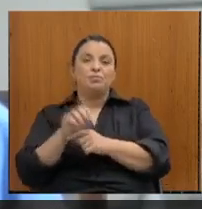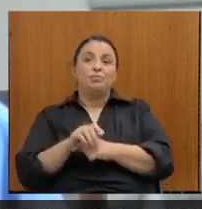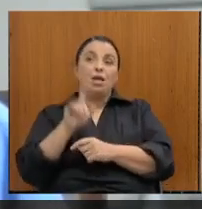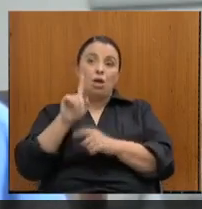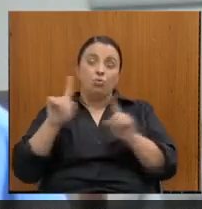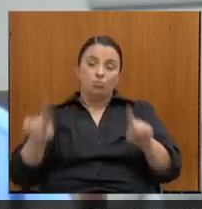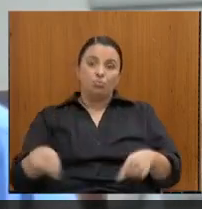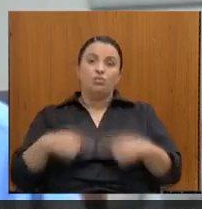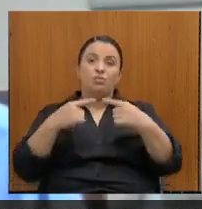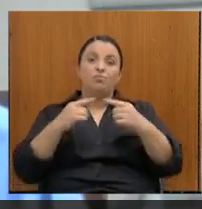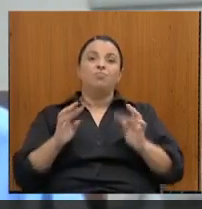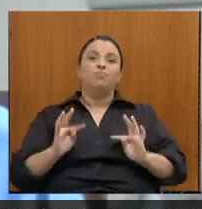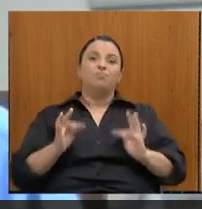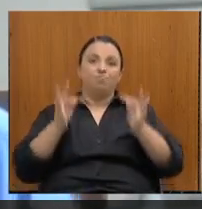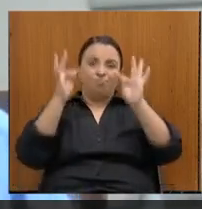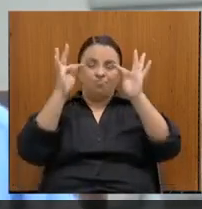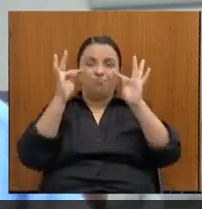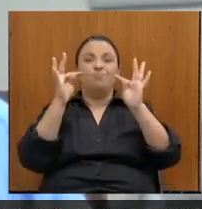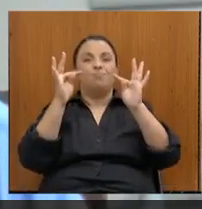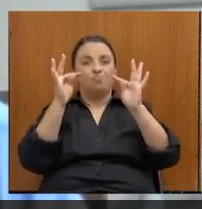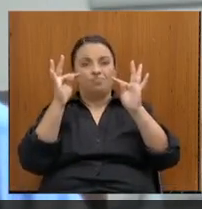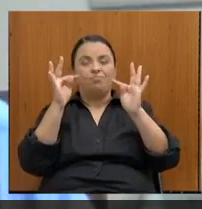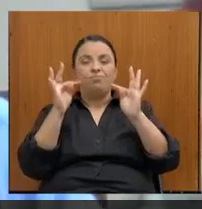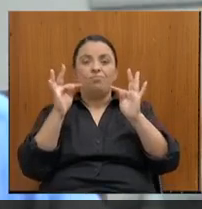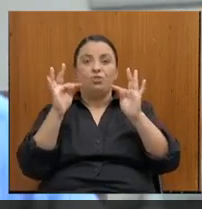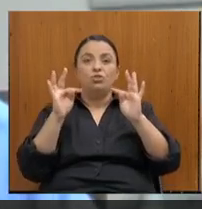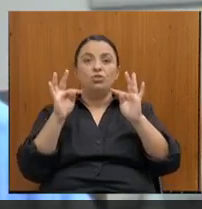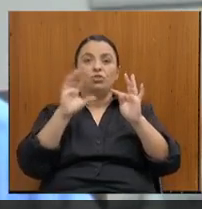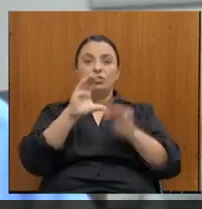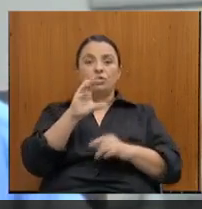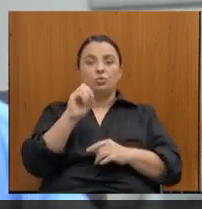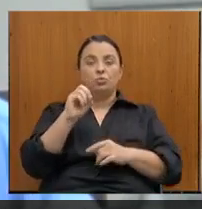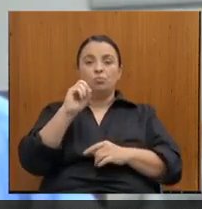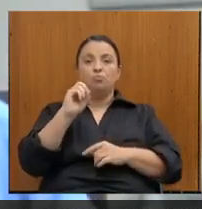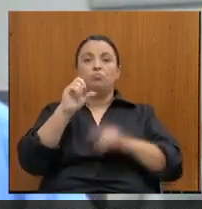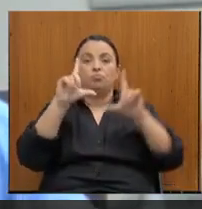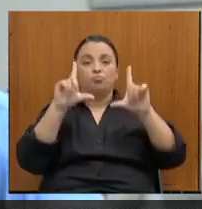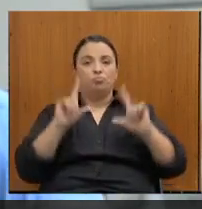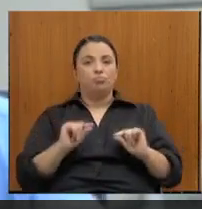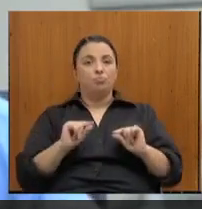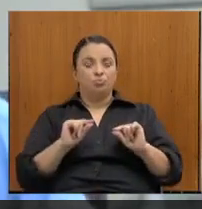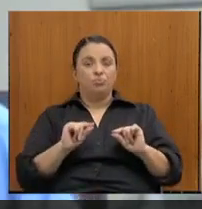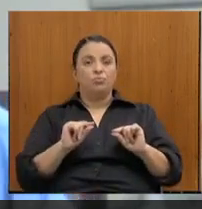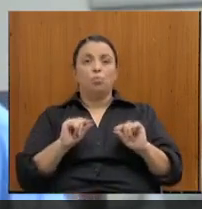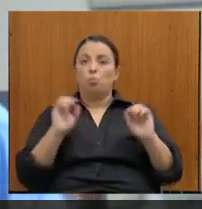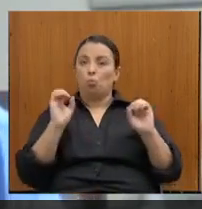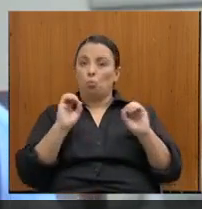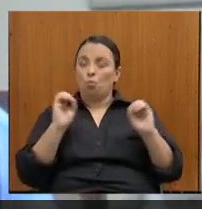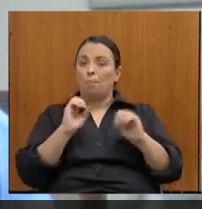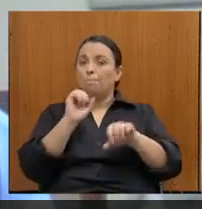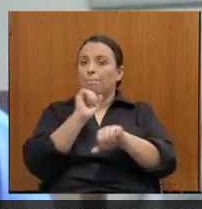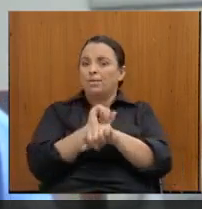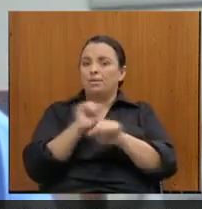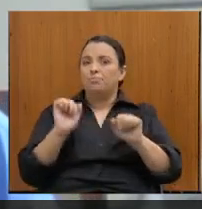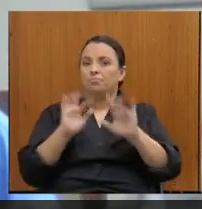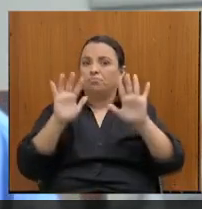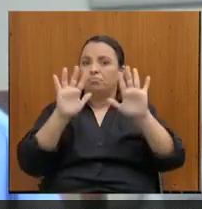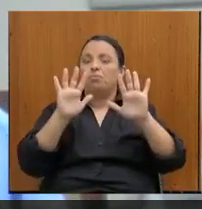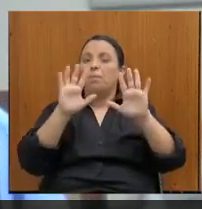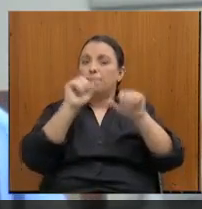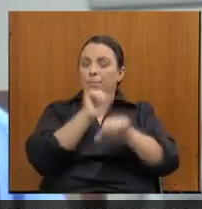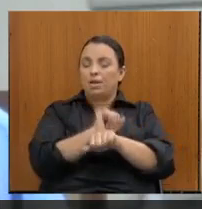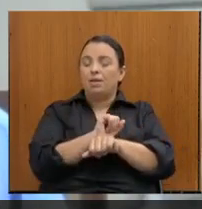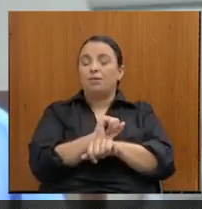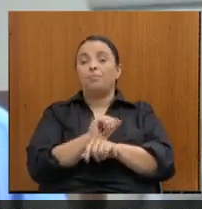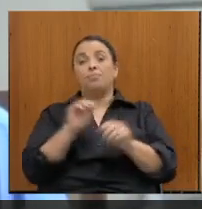desafio tecnológico a gente junto um desafio Tecnológico de reduzir a balizar ele das emissões carbonizar totalmente o desafio